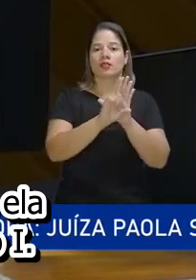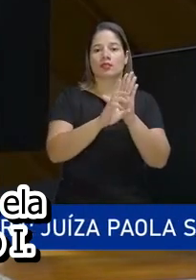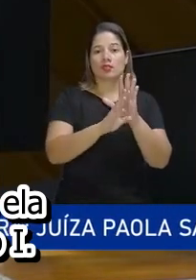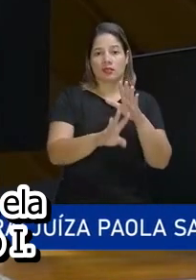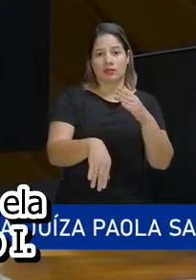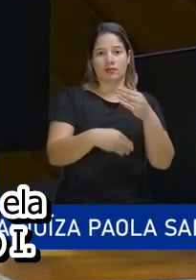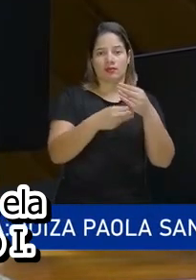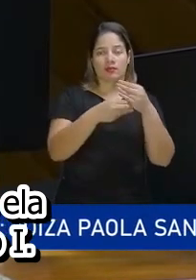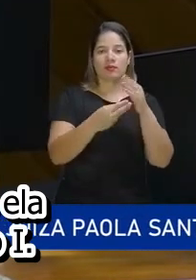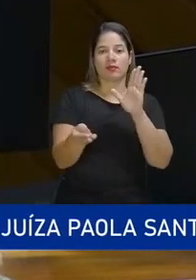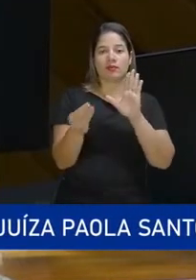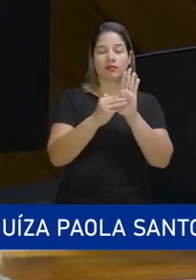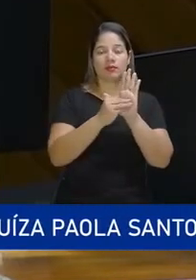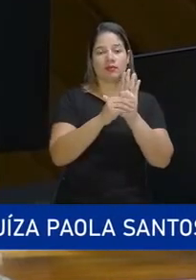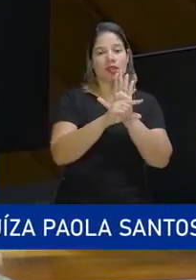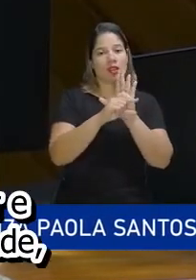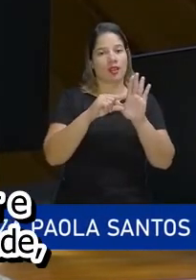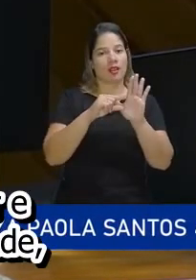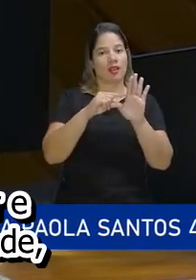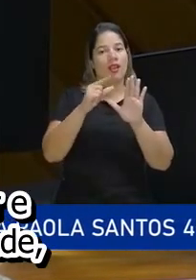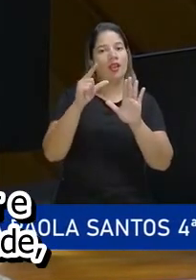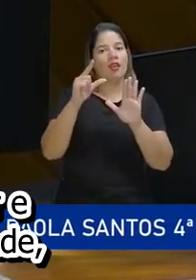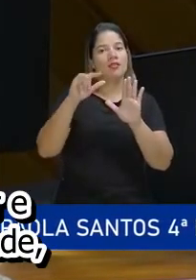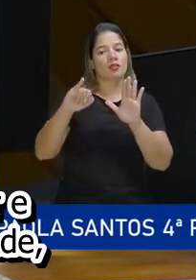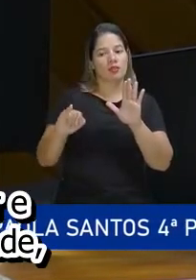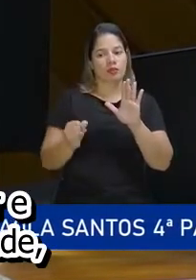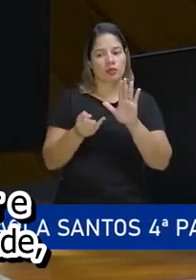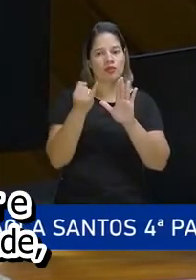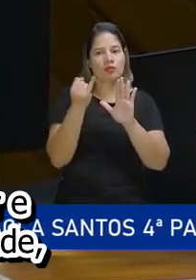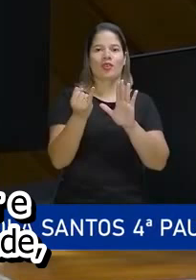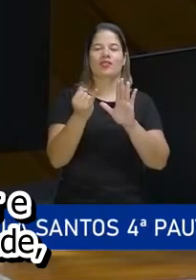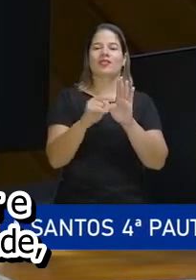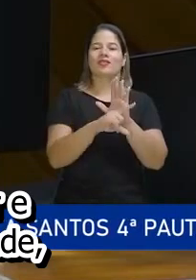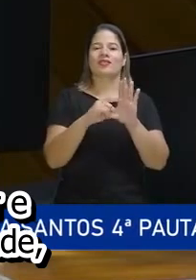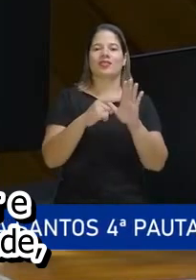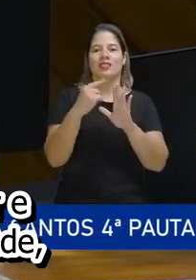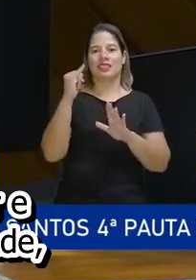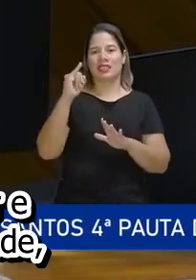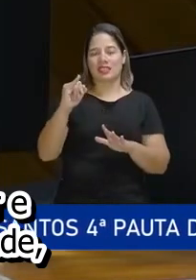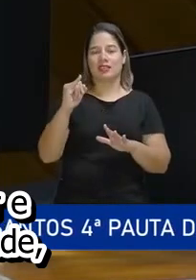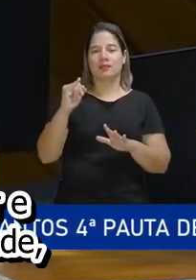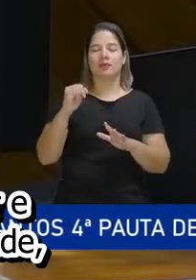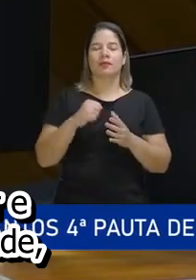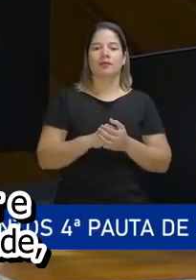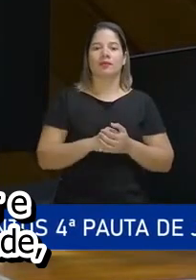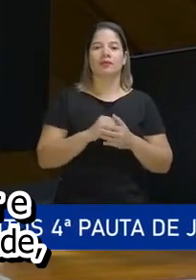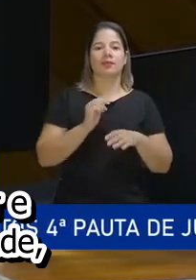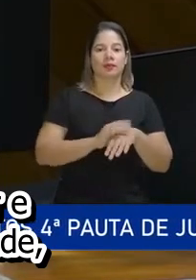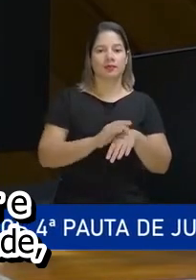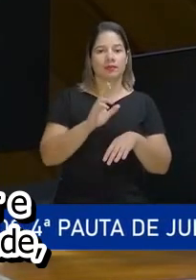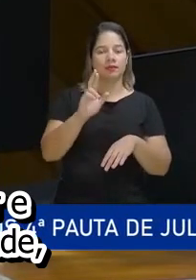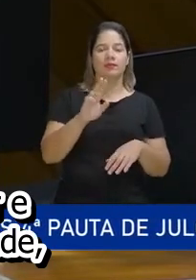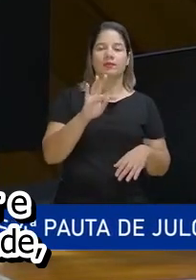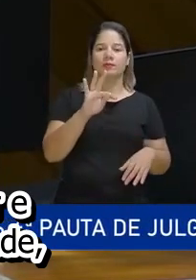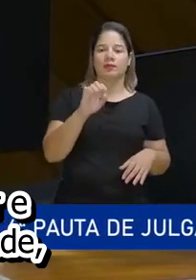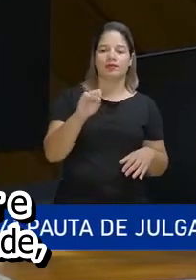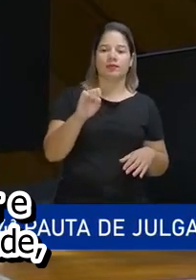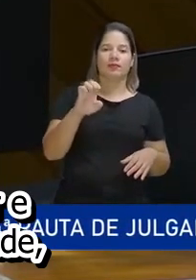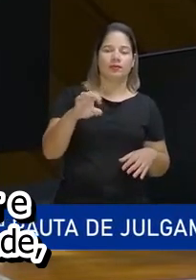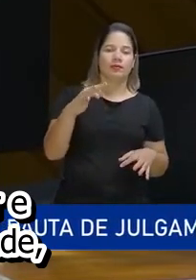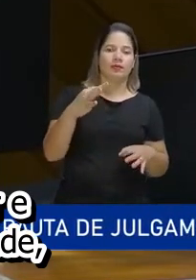linha J do inciso I, atribuindo ao TSE a competência para processar e julgar a ação rescisória, nos casos